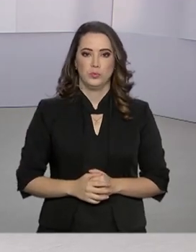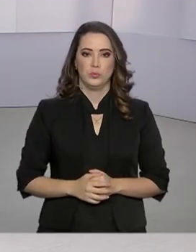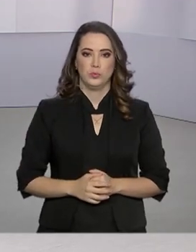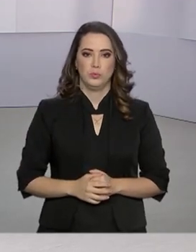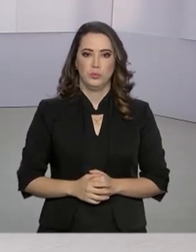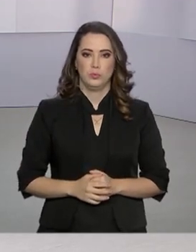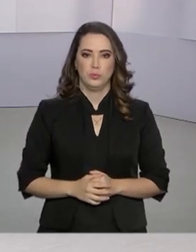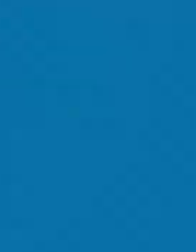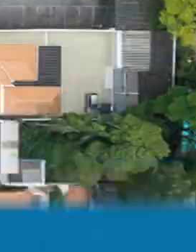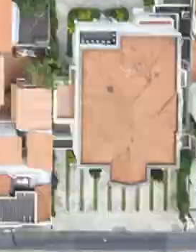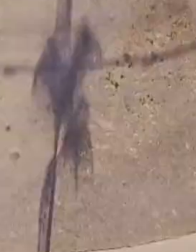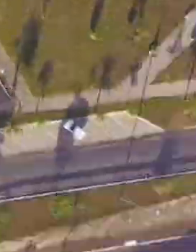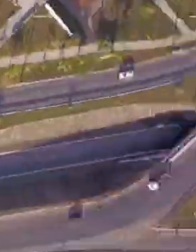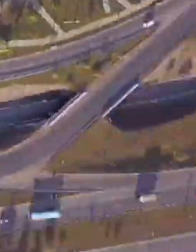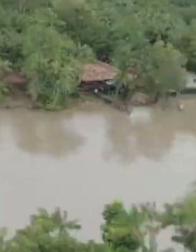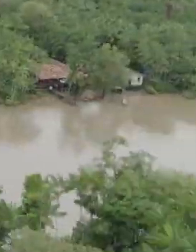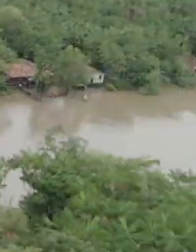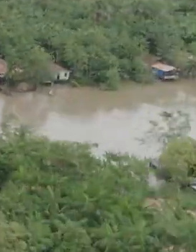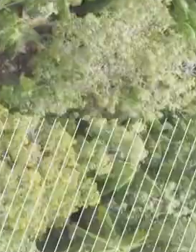Tchau. Tchau.